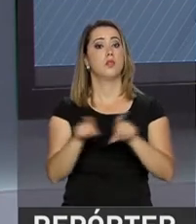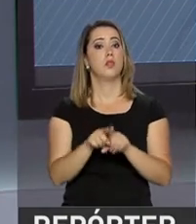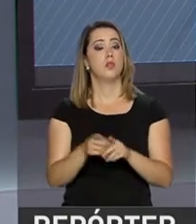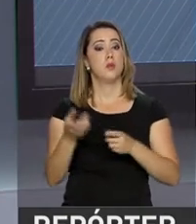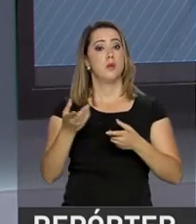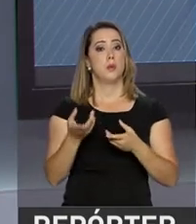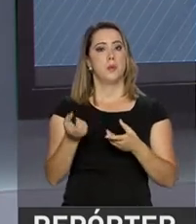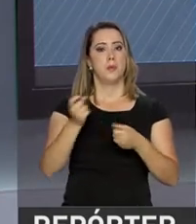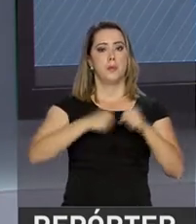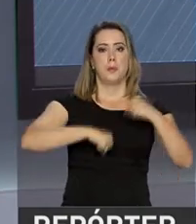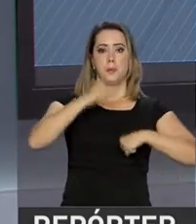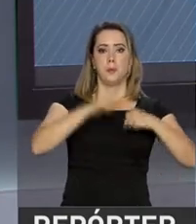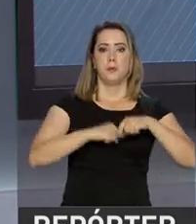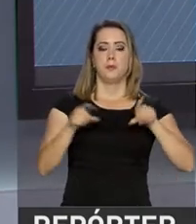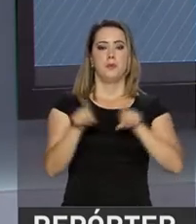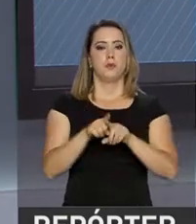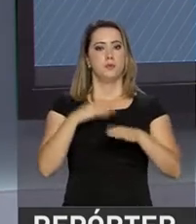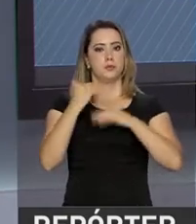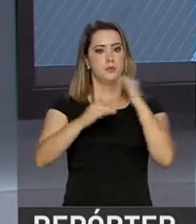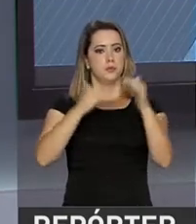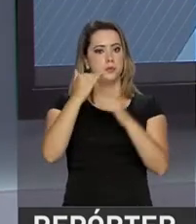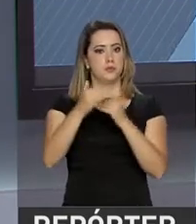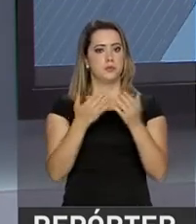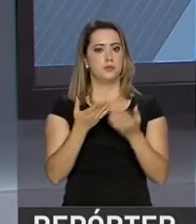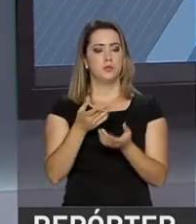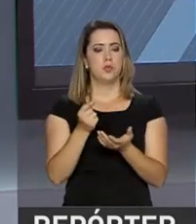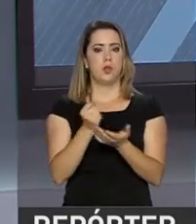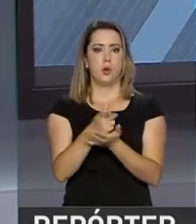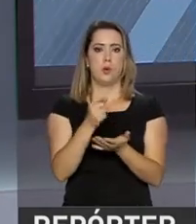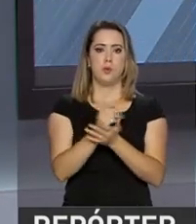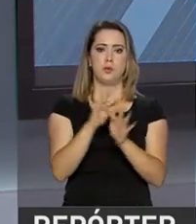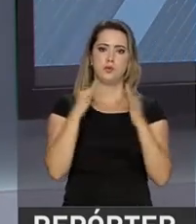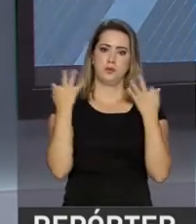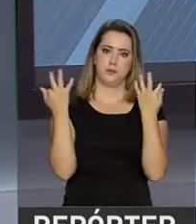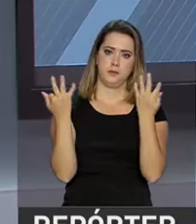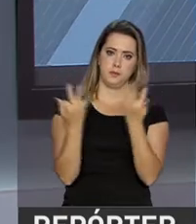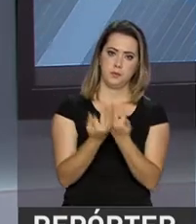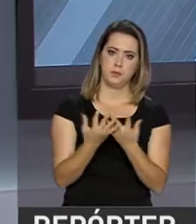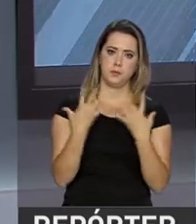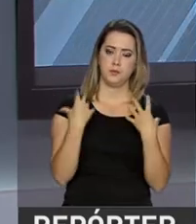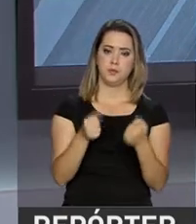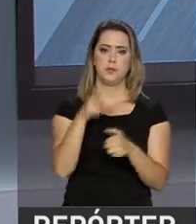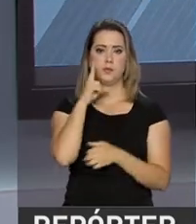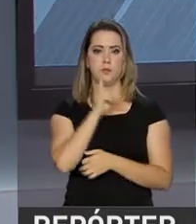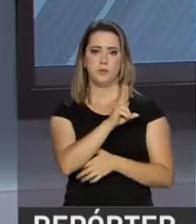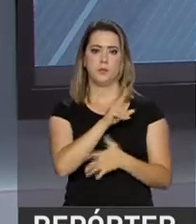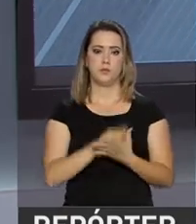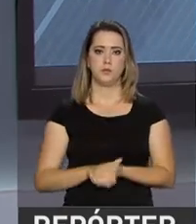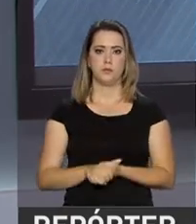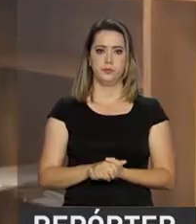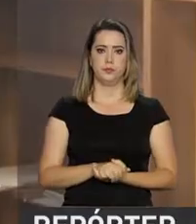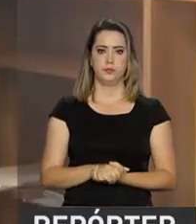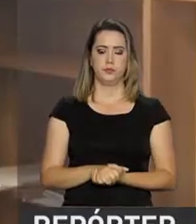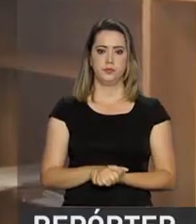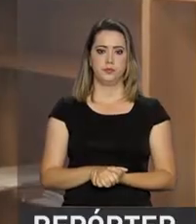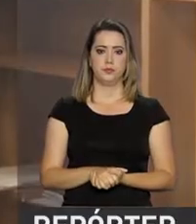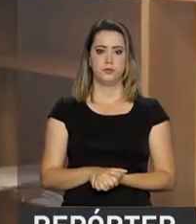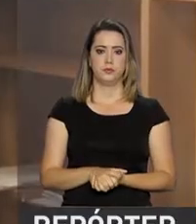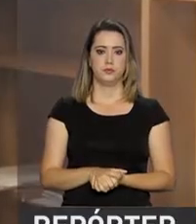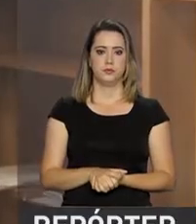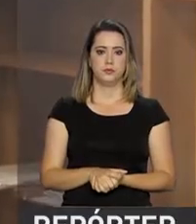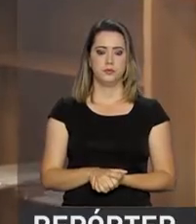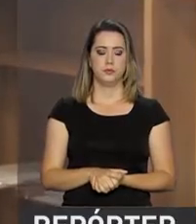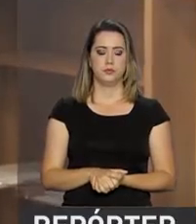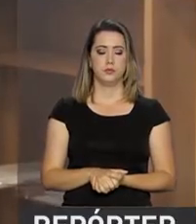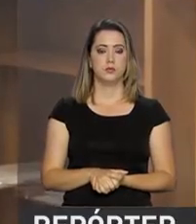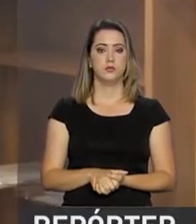pela recuperação da indústria e pelo aumento no consumo das famílias vamos ouvir o ministro o